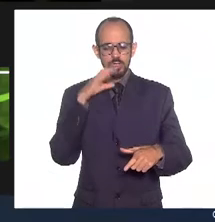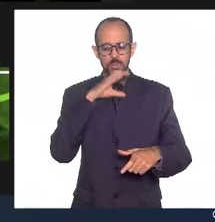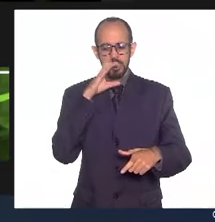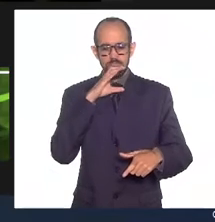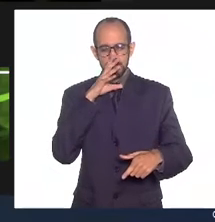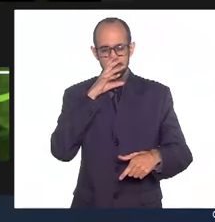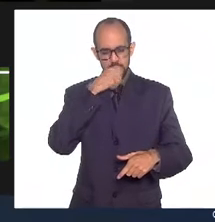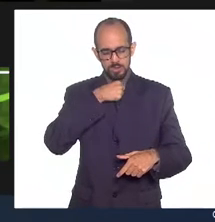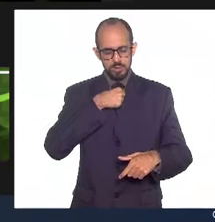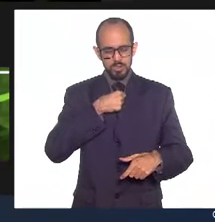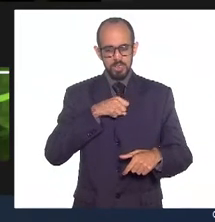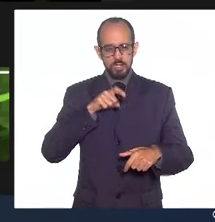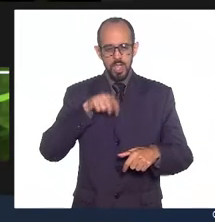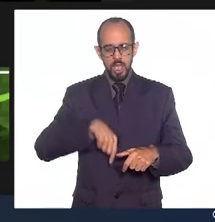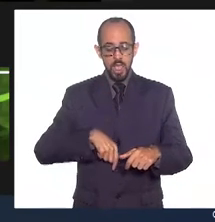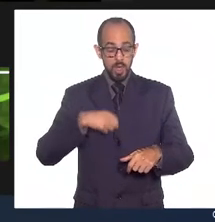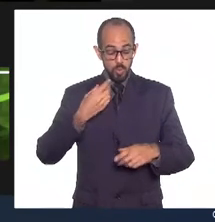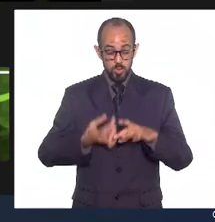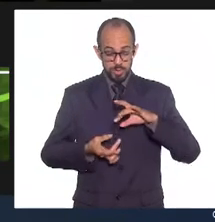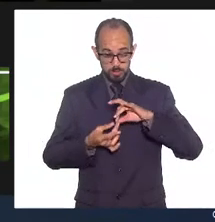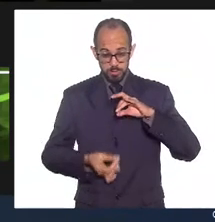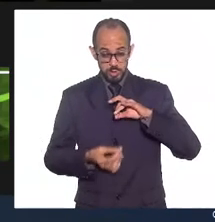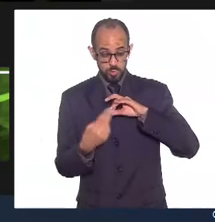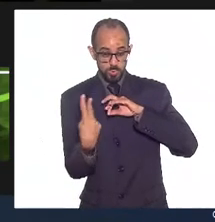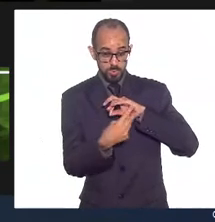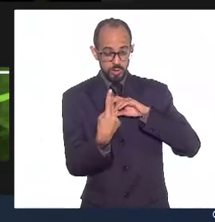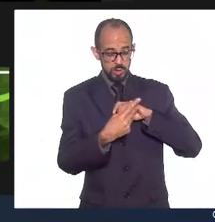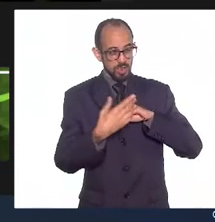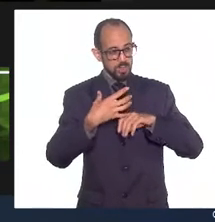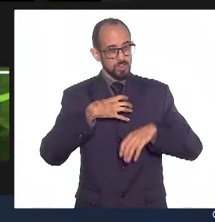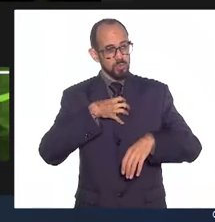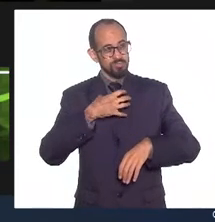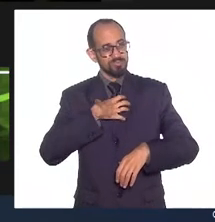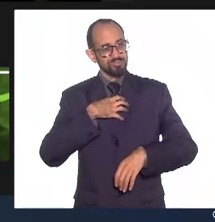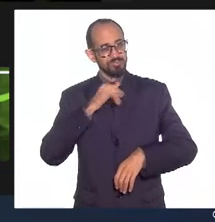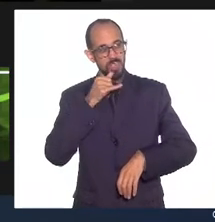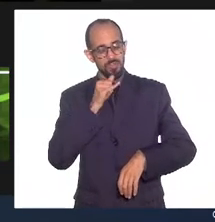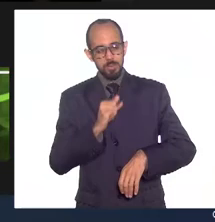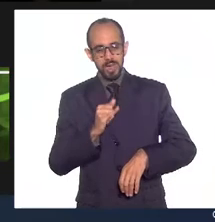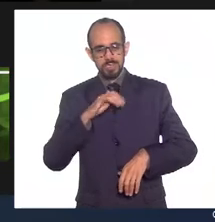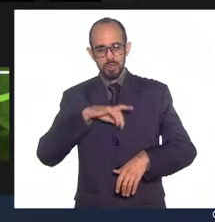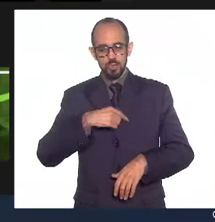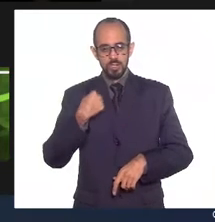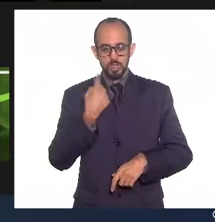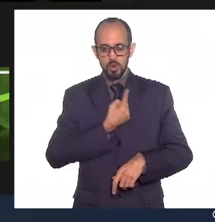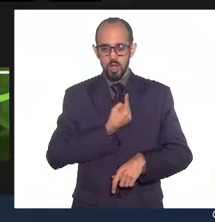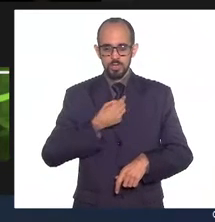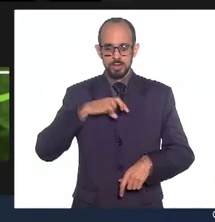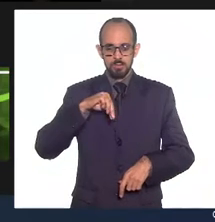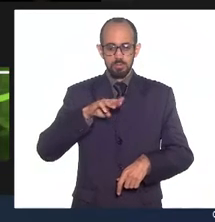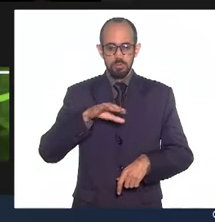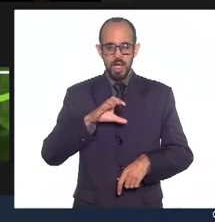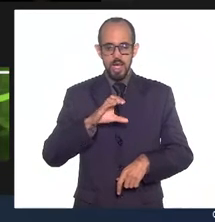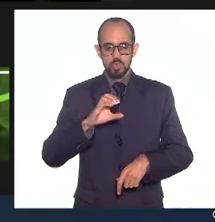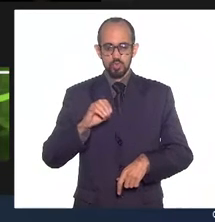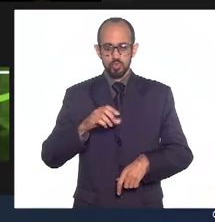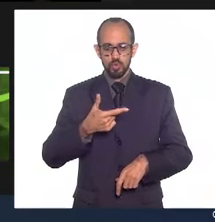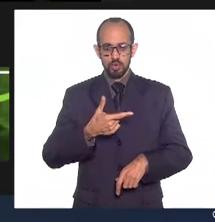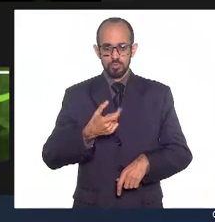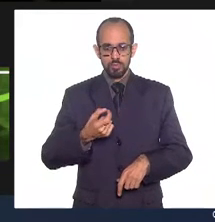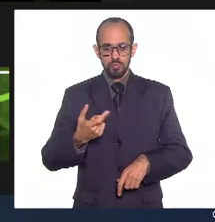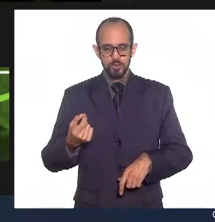foi com esse espírito que a gente em março de 2020 teve